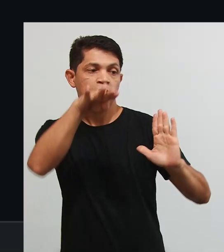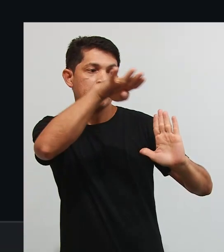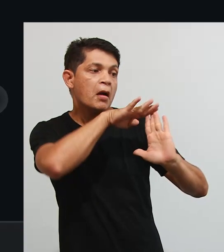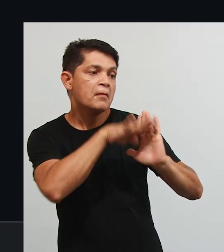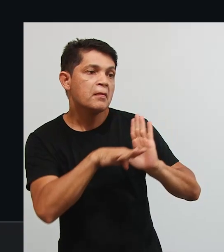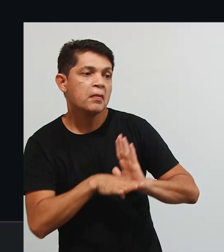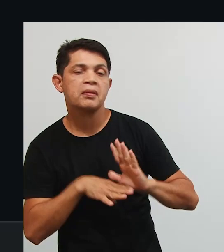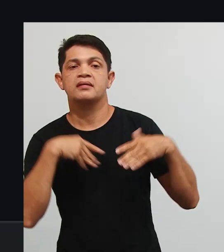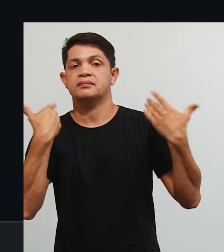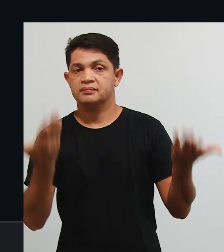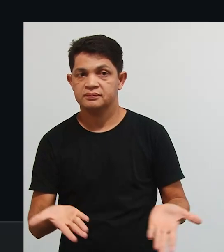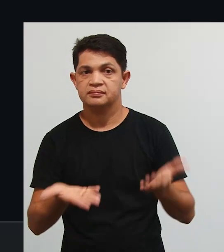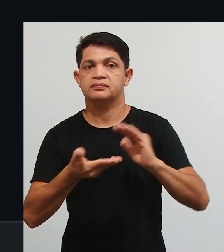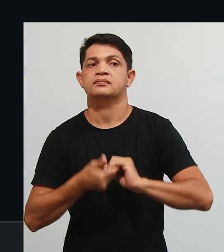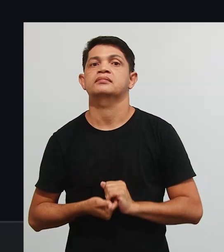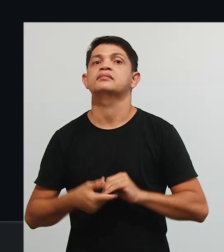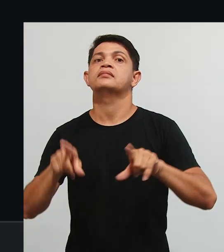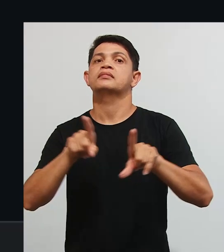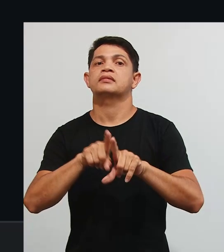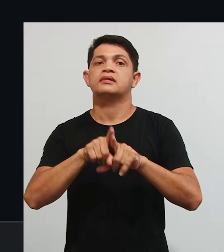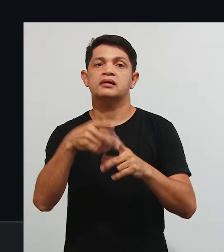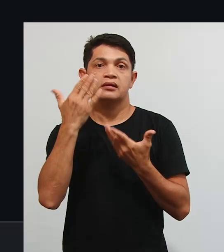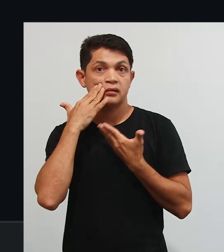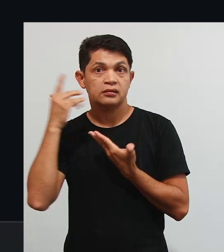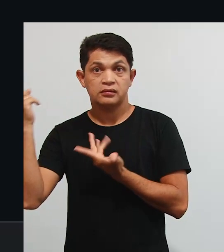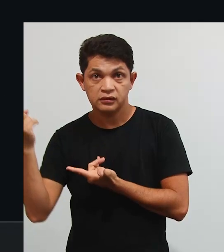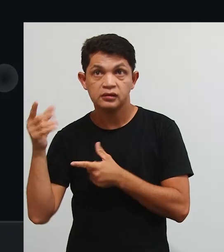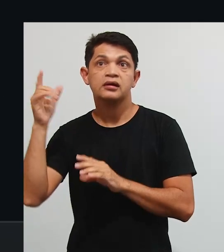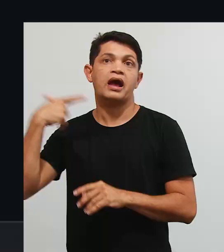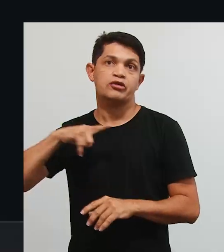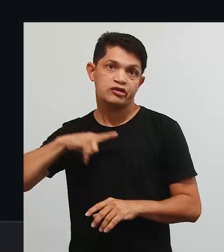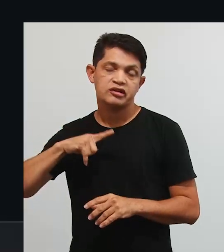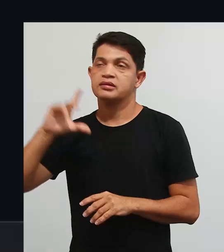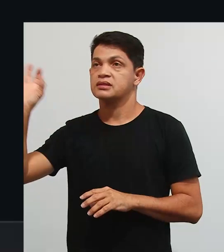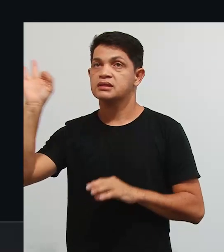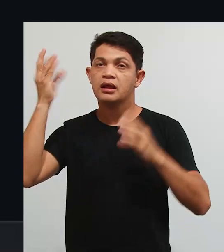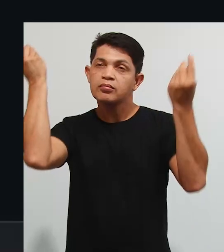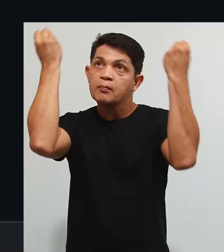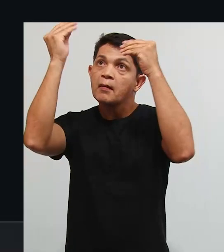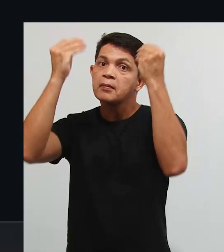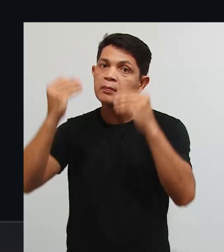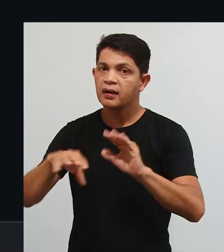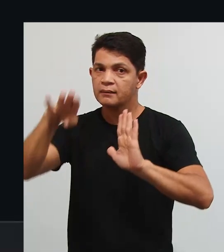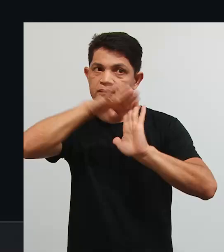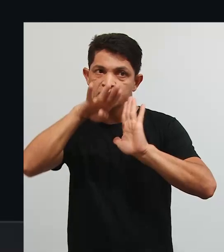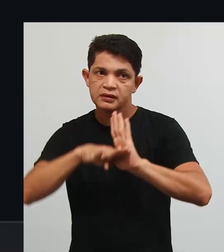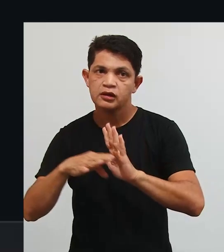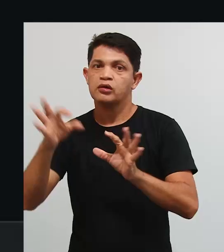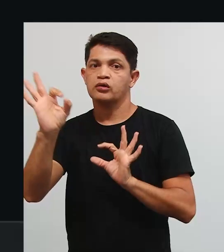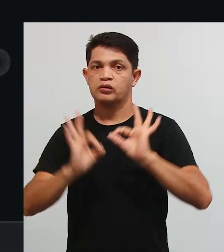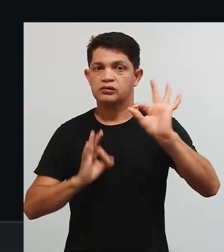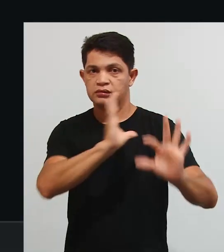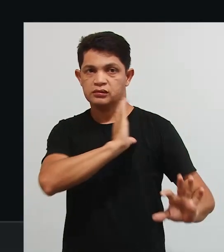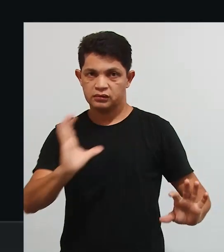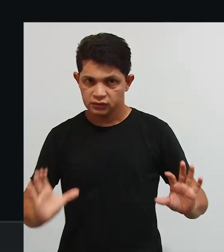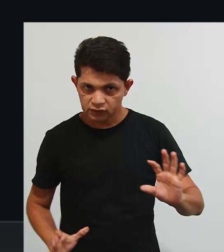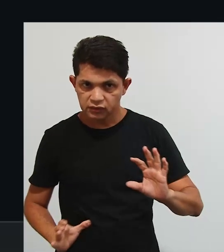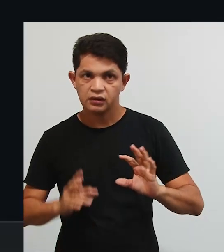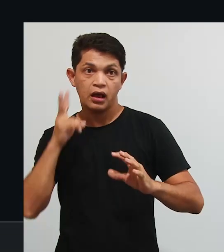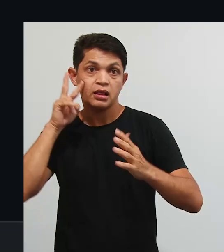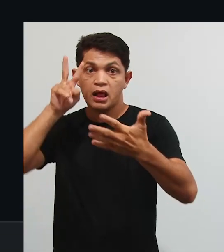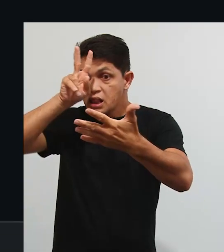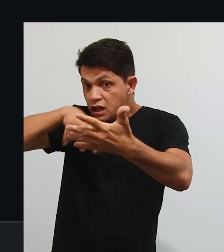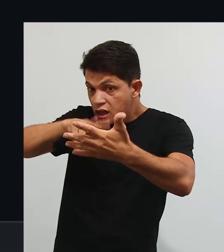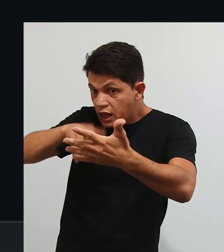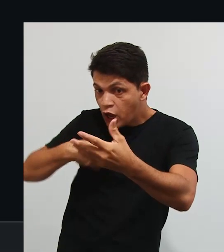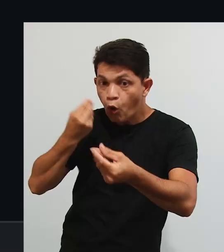processo. Perfeito? Bom, aí a gente tem a coordenação, que não nos interessa aqui no momento, mas é importante que você vá lá e leia